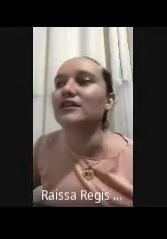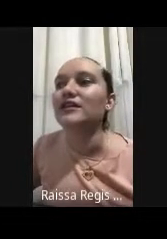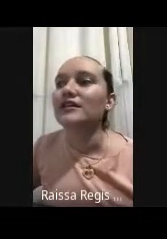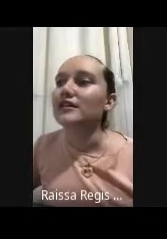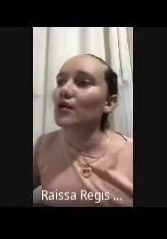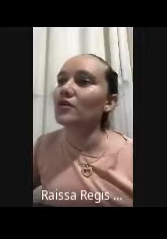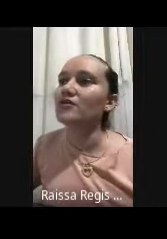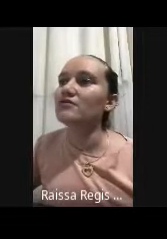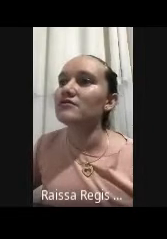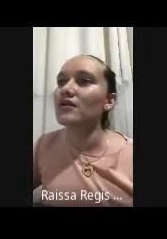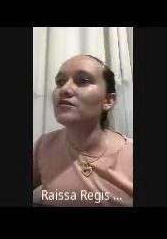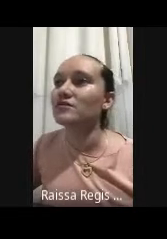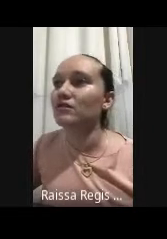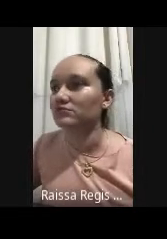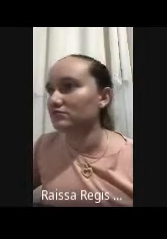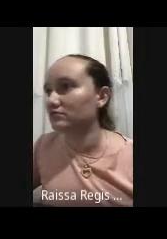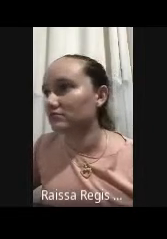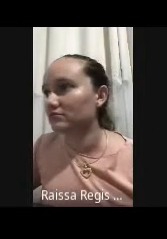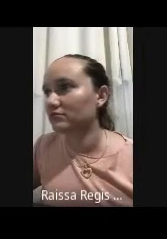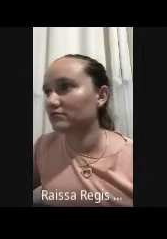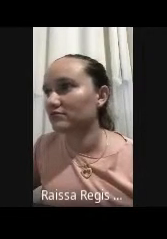né? Então,